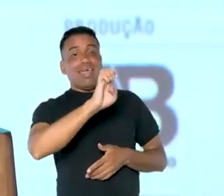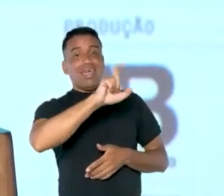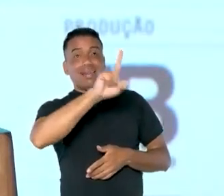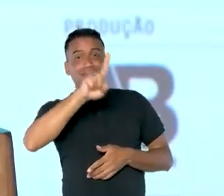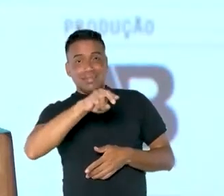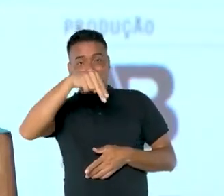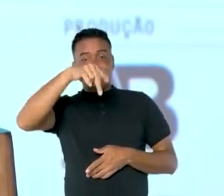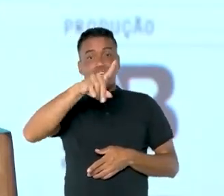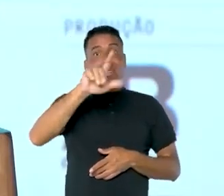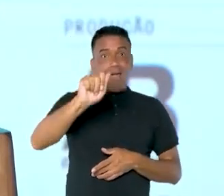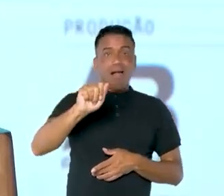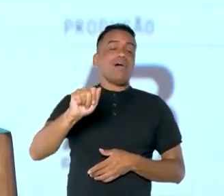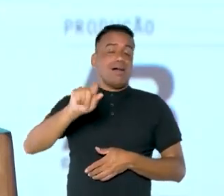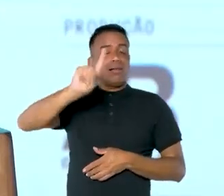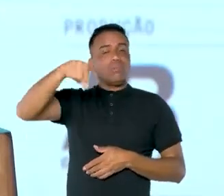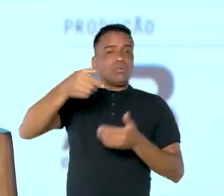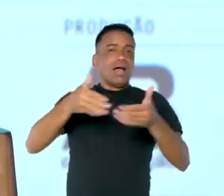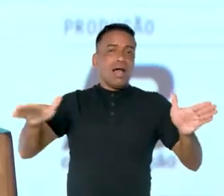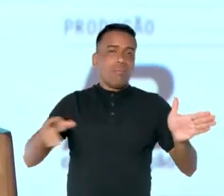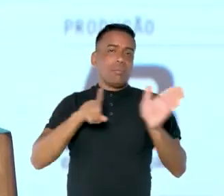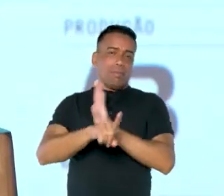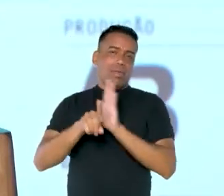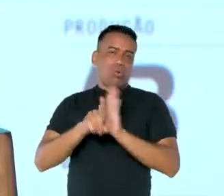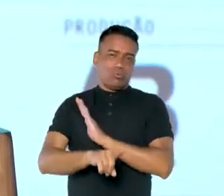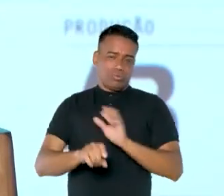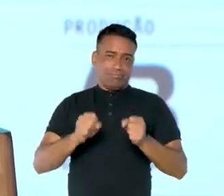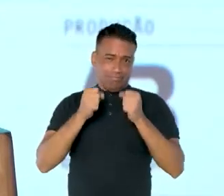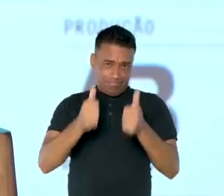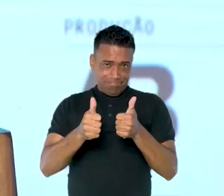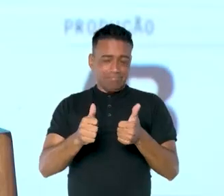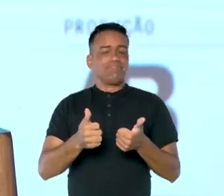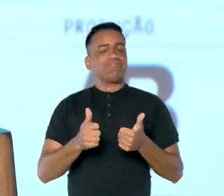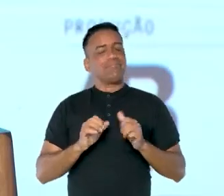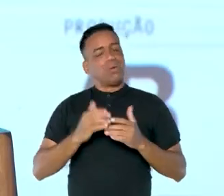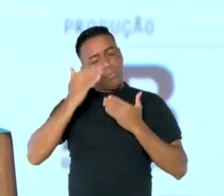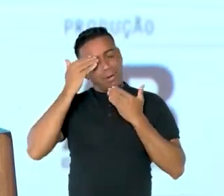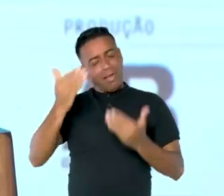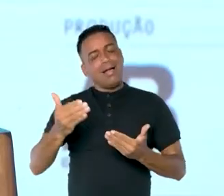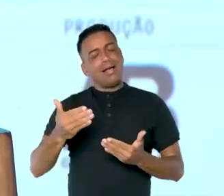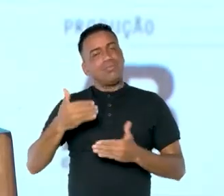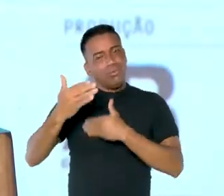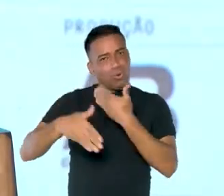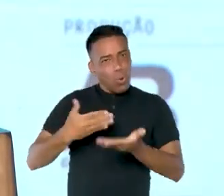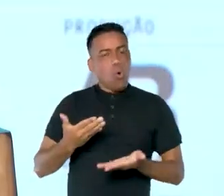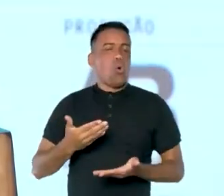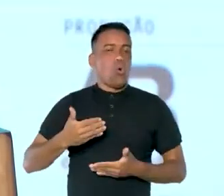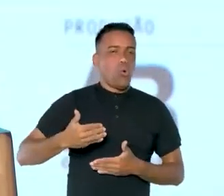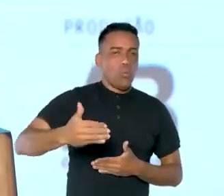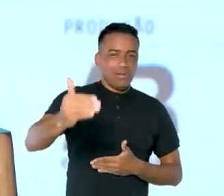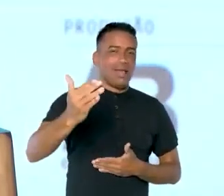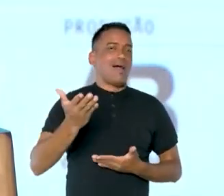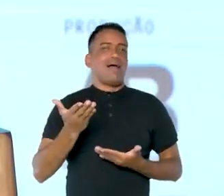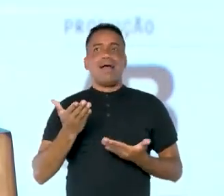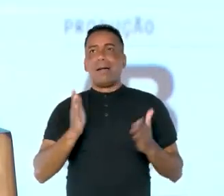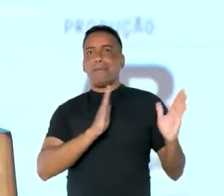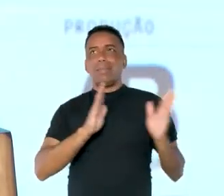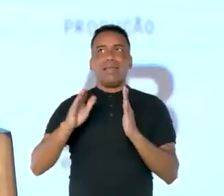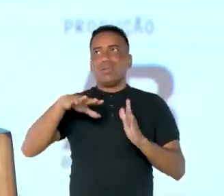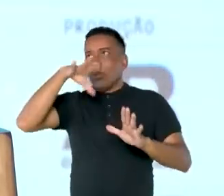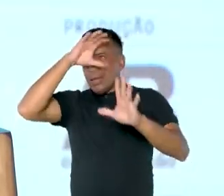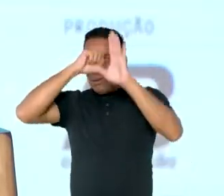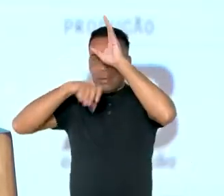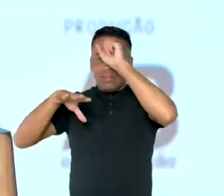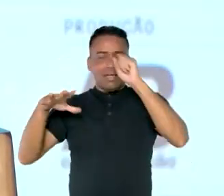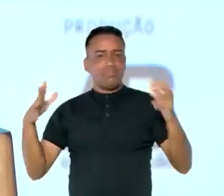traduz simultaneamente tudo o que está sendo falado. Tá bom? Pode ser assim? Então, obrigada. Vamos lá para mais um período